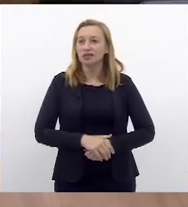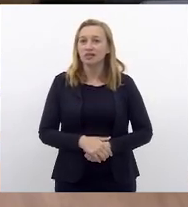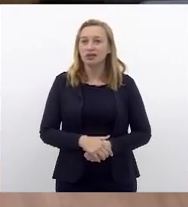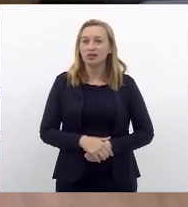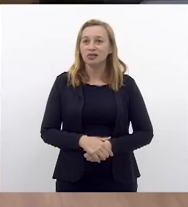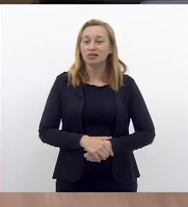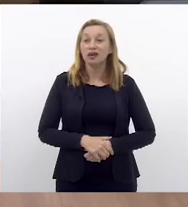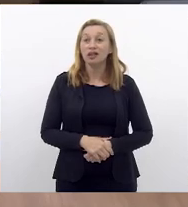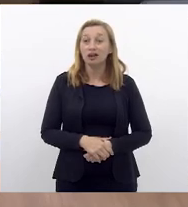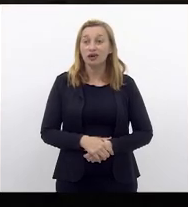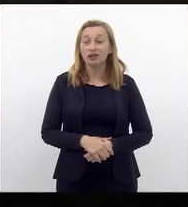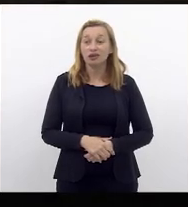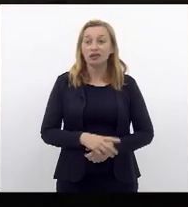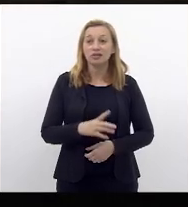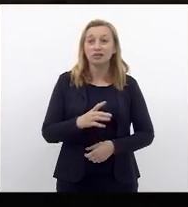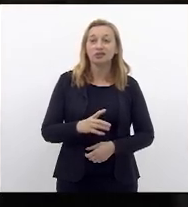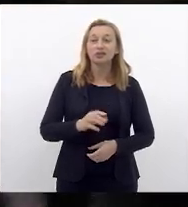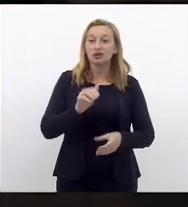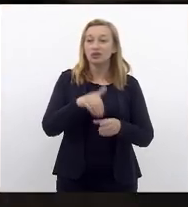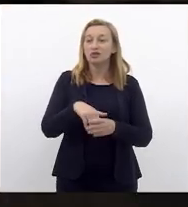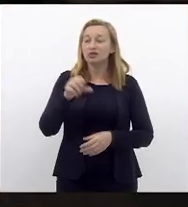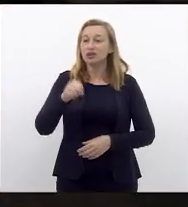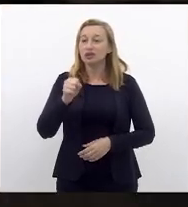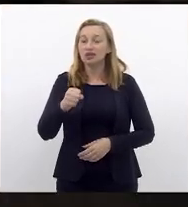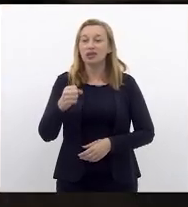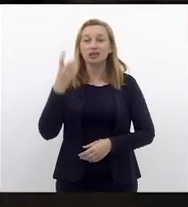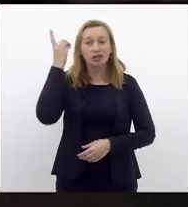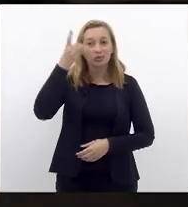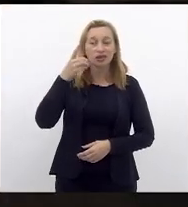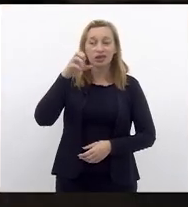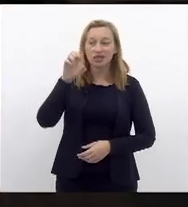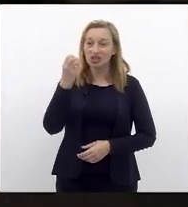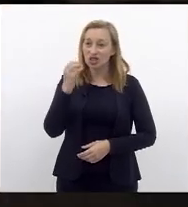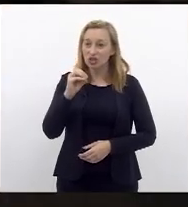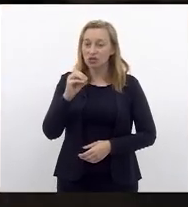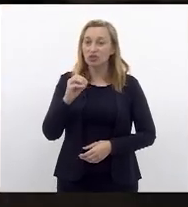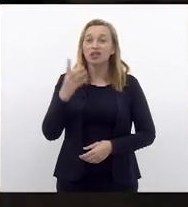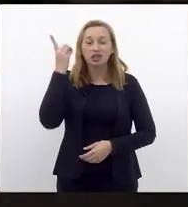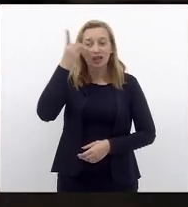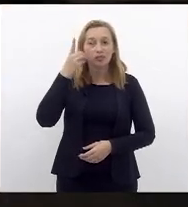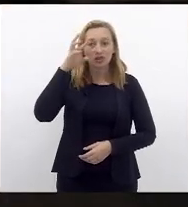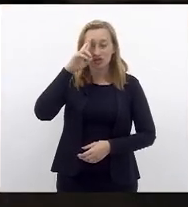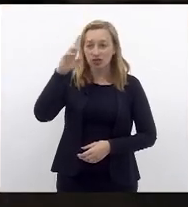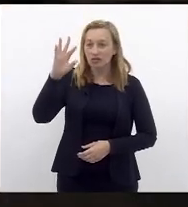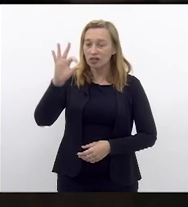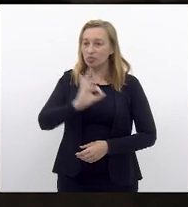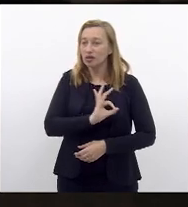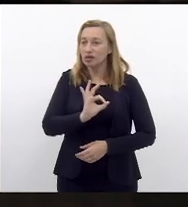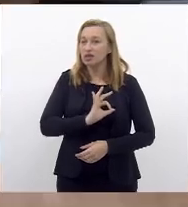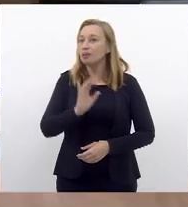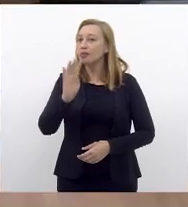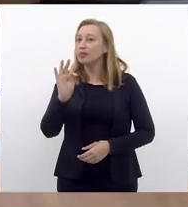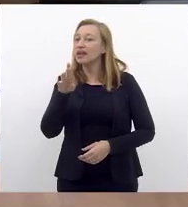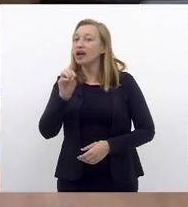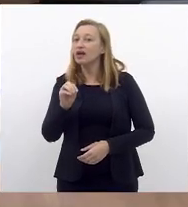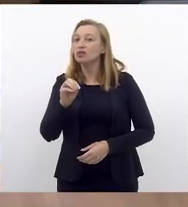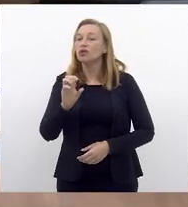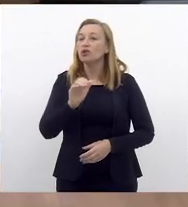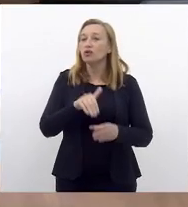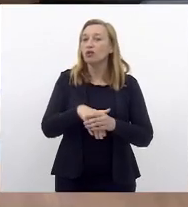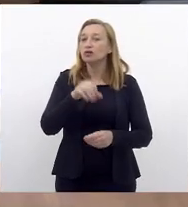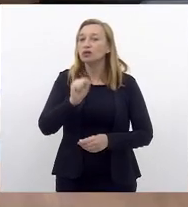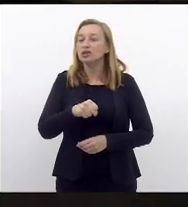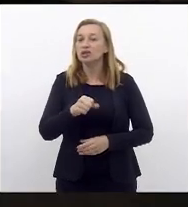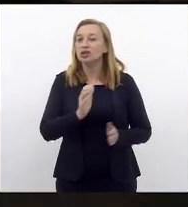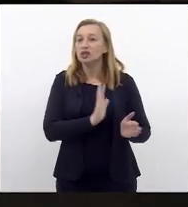Fernandes. Voto sim. Deputado Sérgio Fernandes, vota sim. Deputado Subtenente Bernardo. Voto sim.